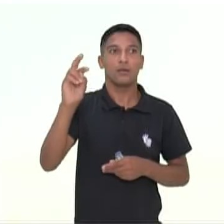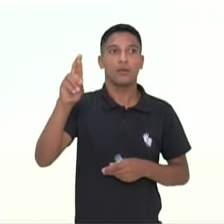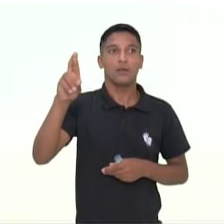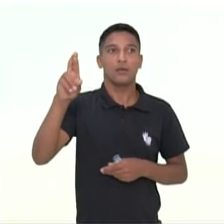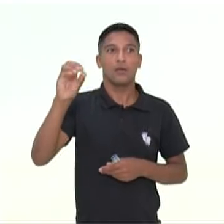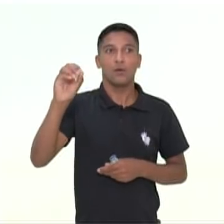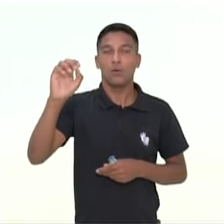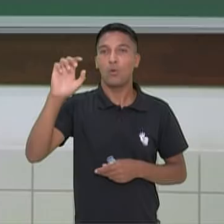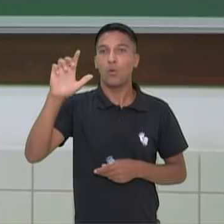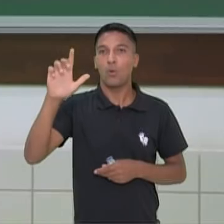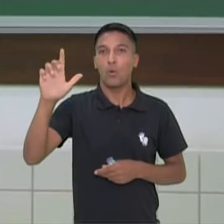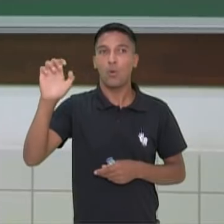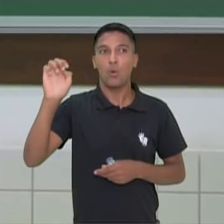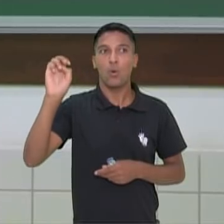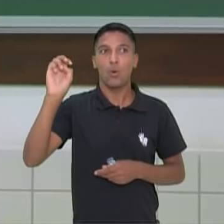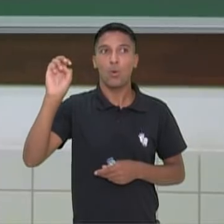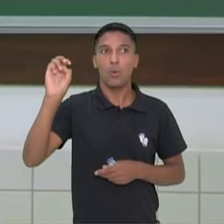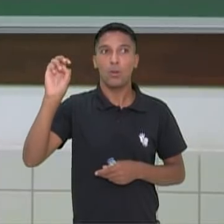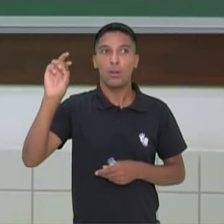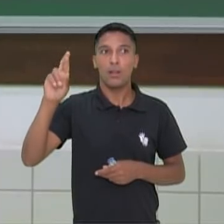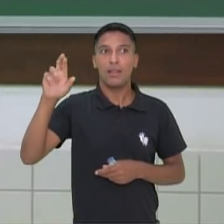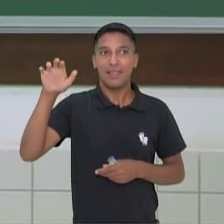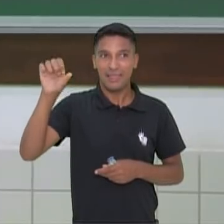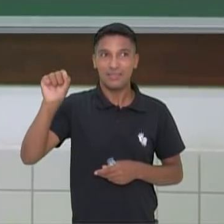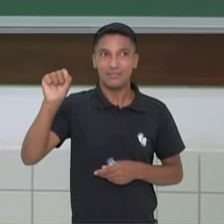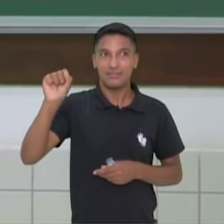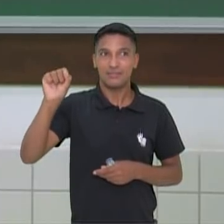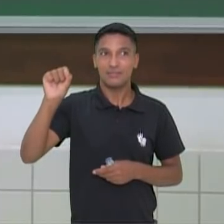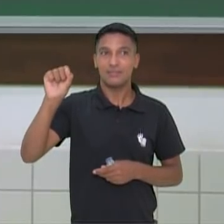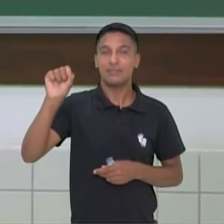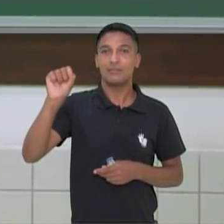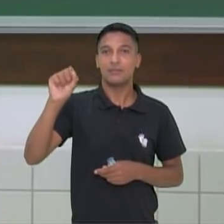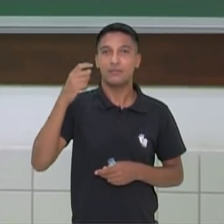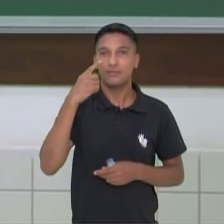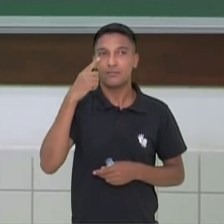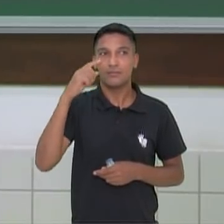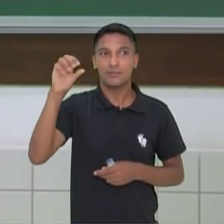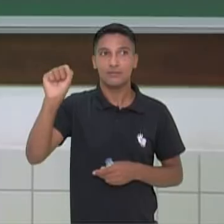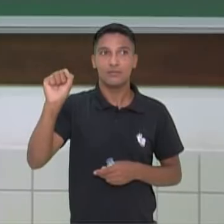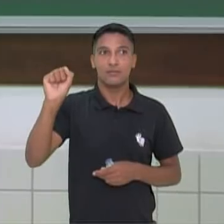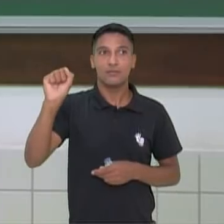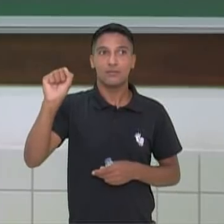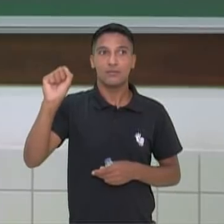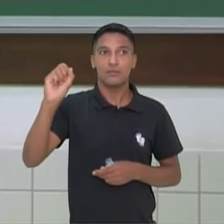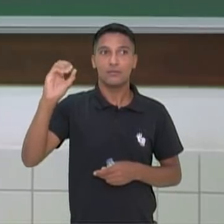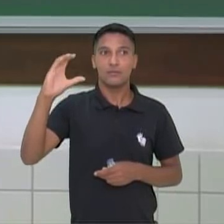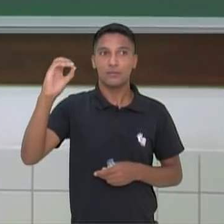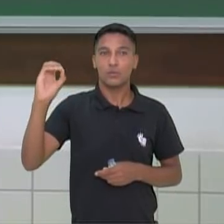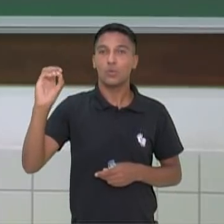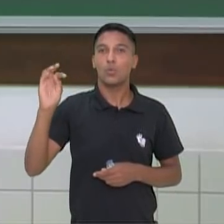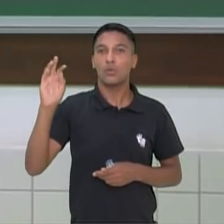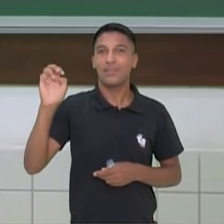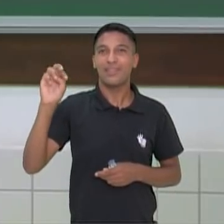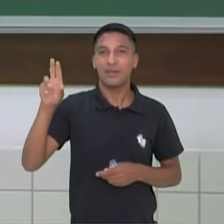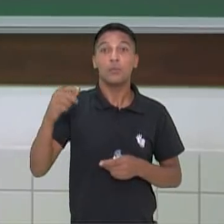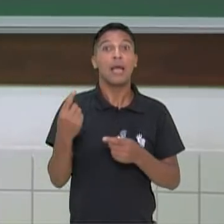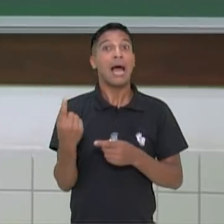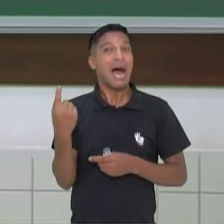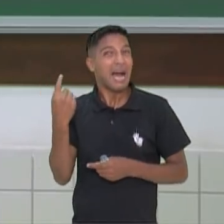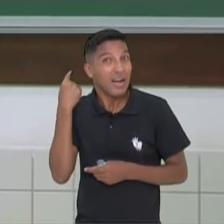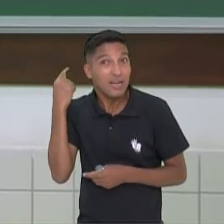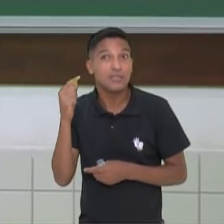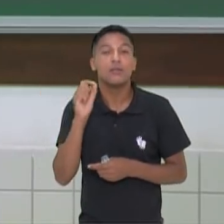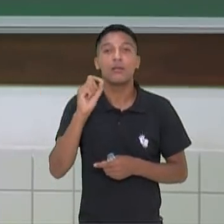desculpe. O que é o patinete? O patinete é quase um skate, né, com aquele guidão em cima, onde